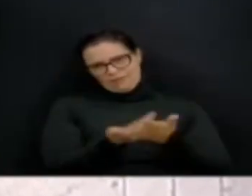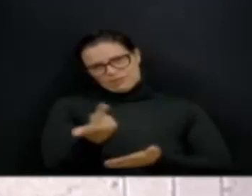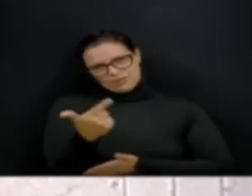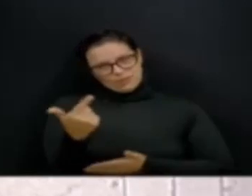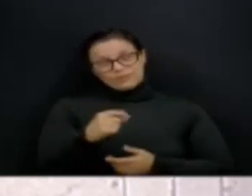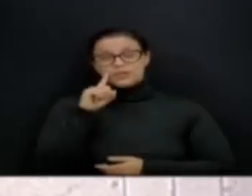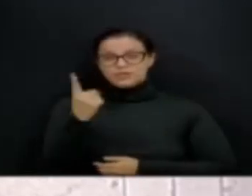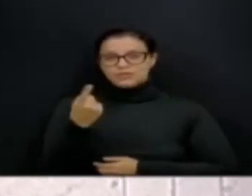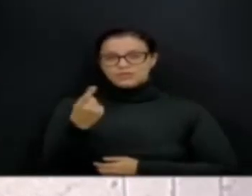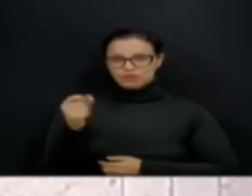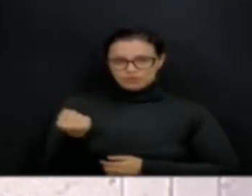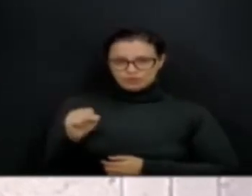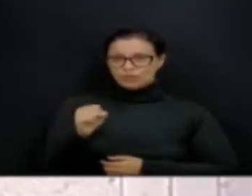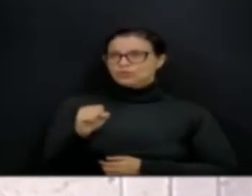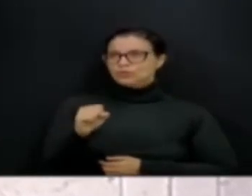No dia